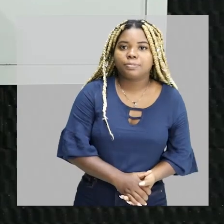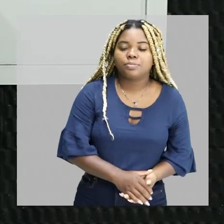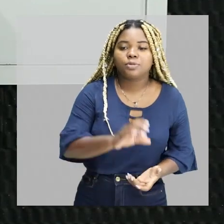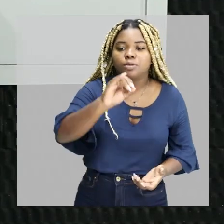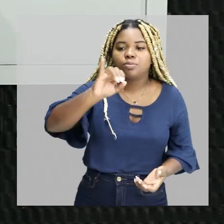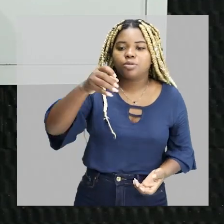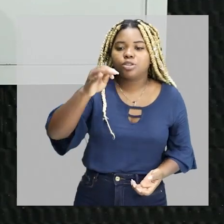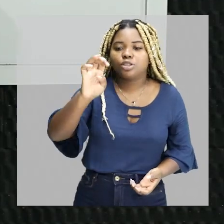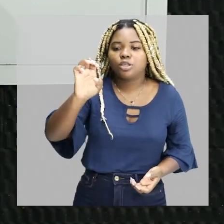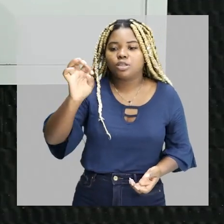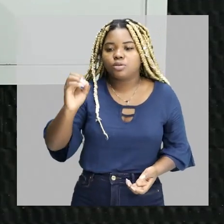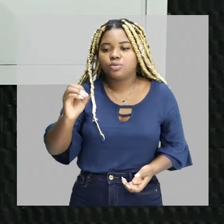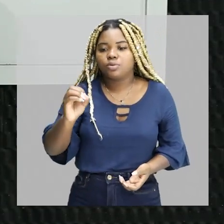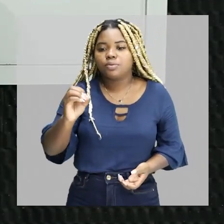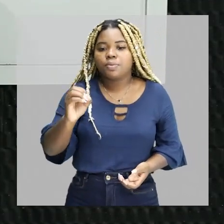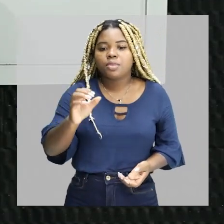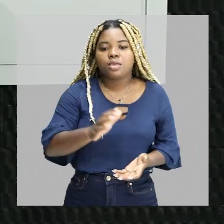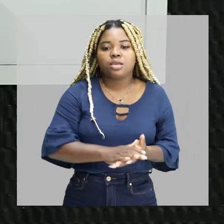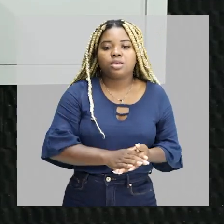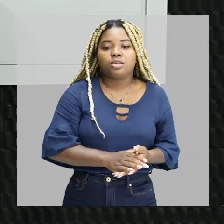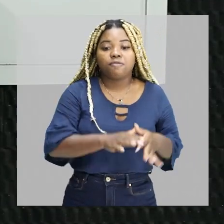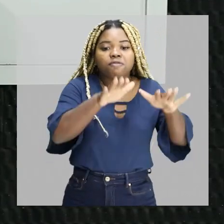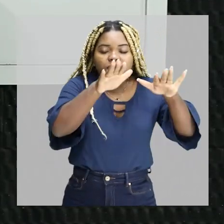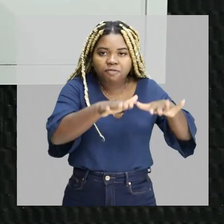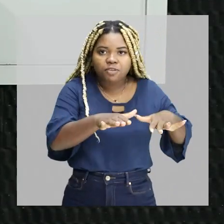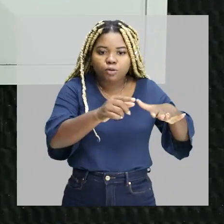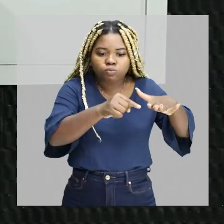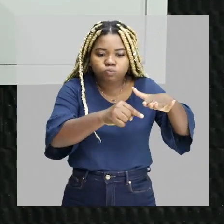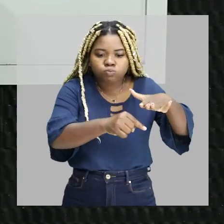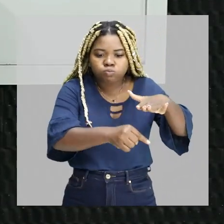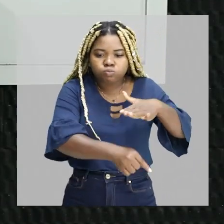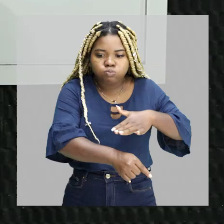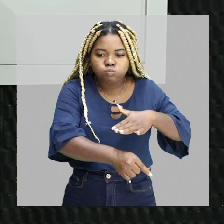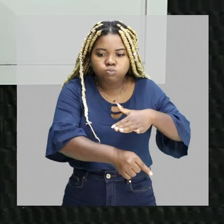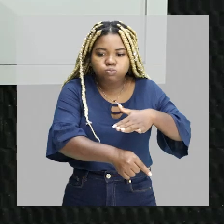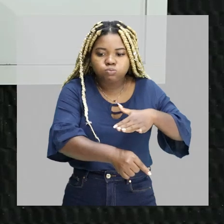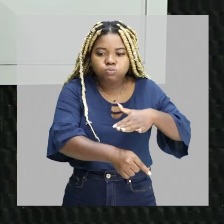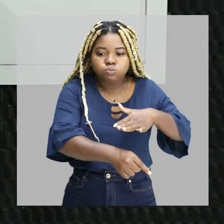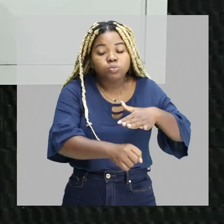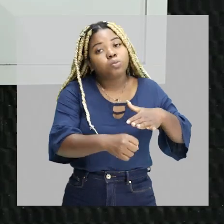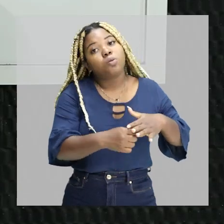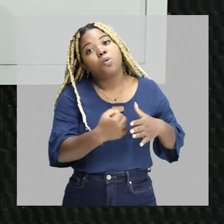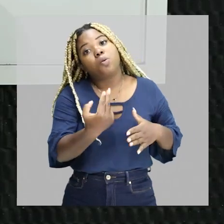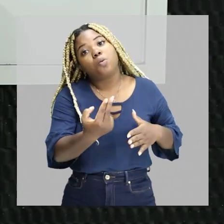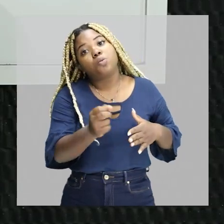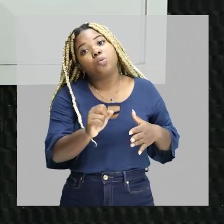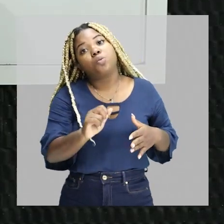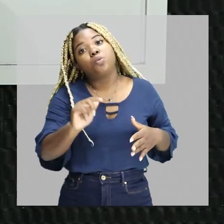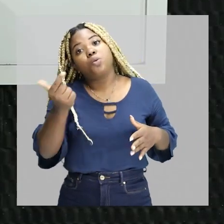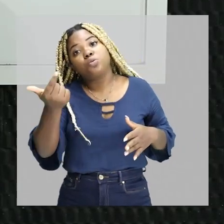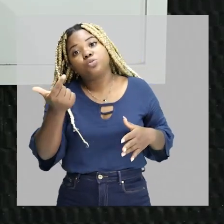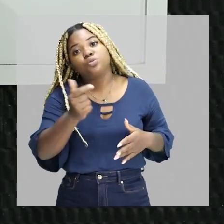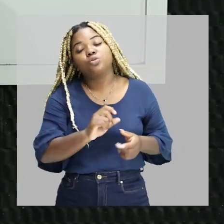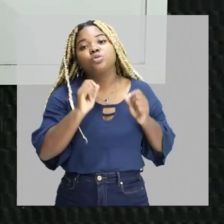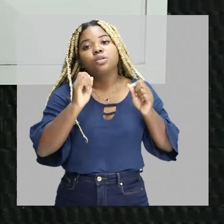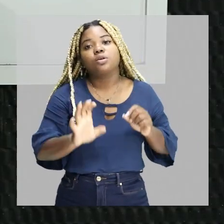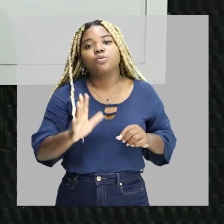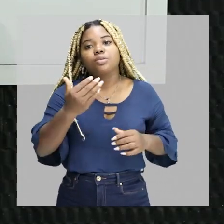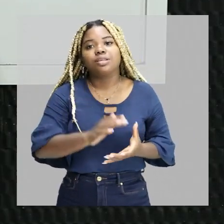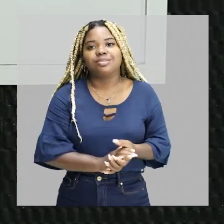afundam, né, e outros que eles vão boiar, não é isso? Uns ficam submersos, outros ficam